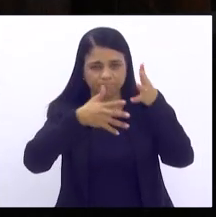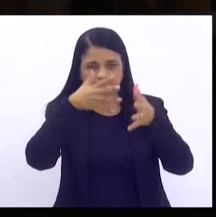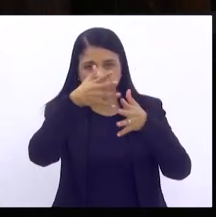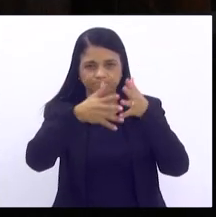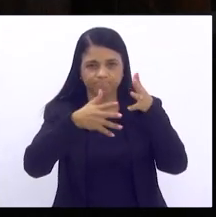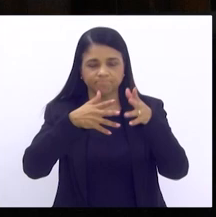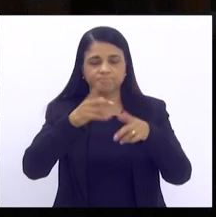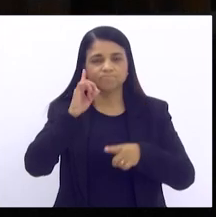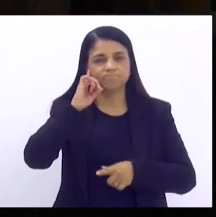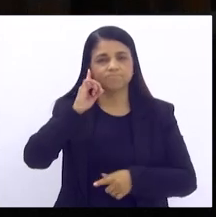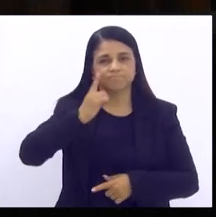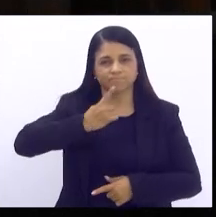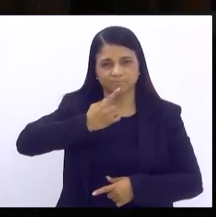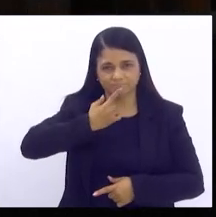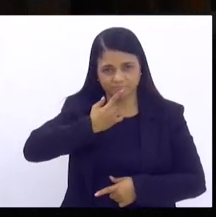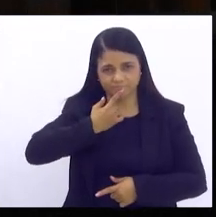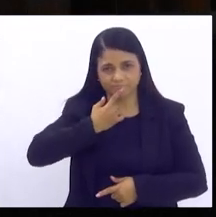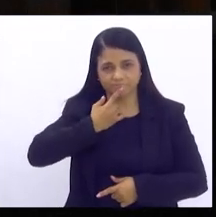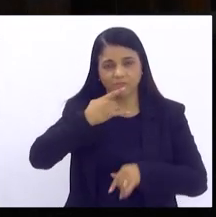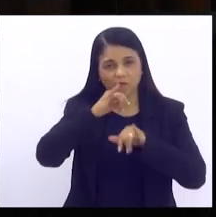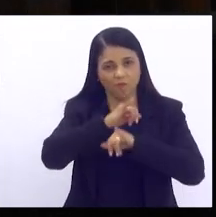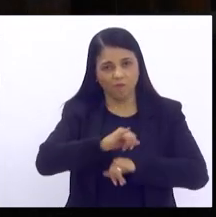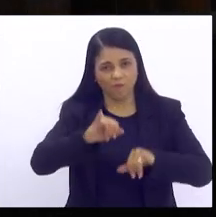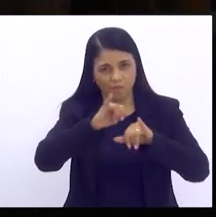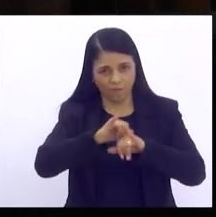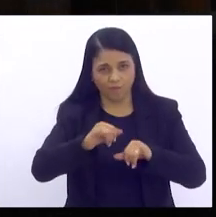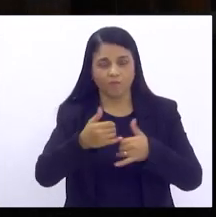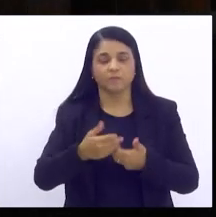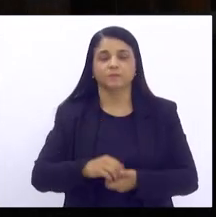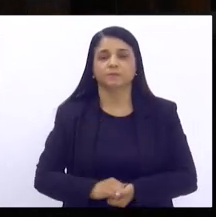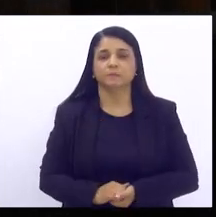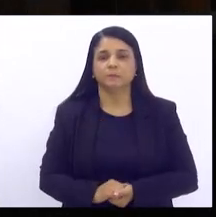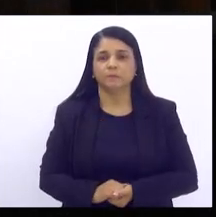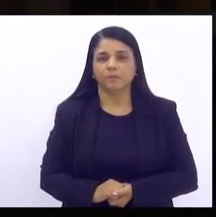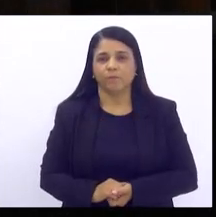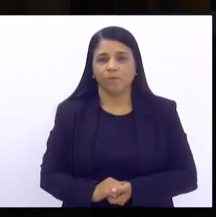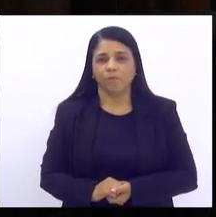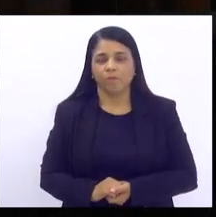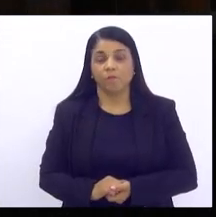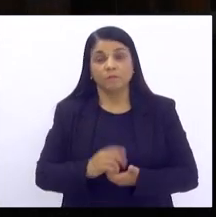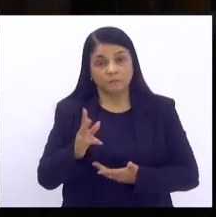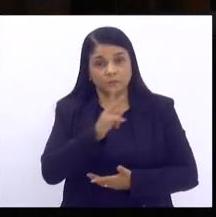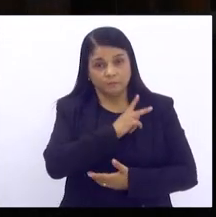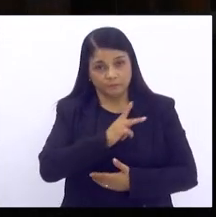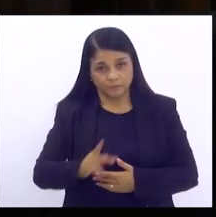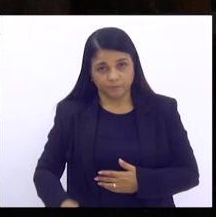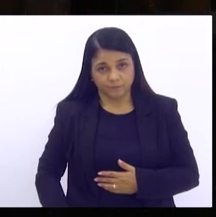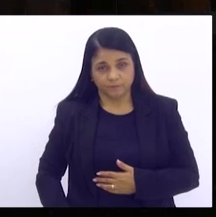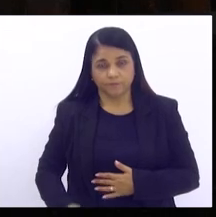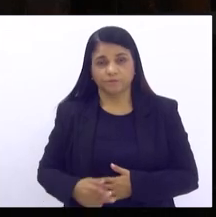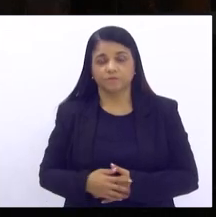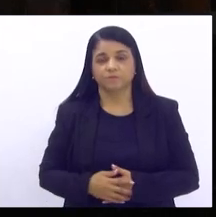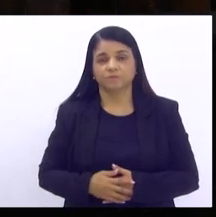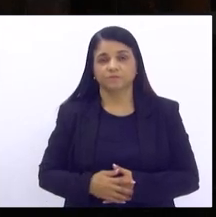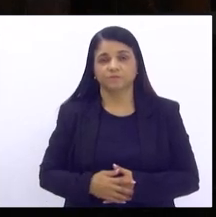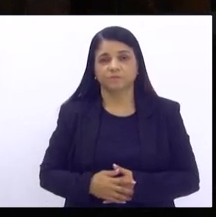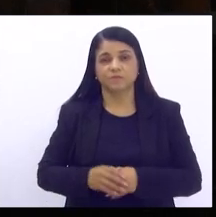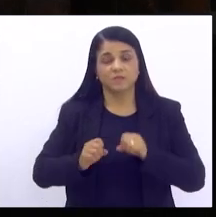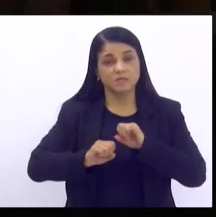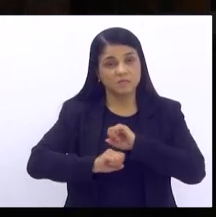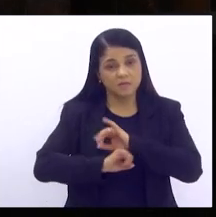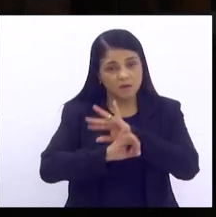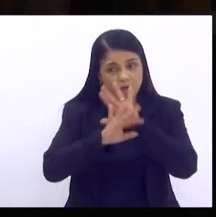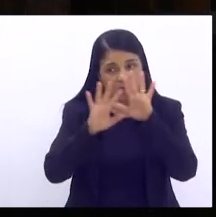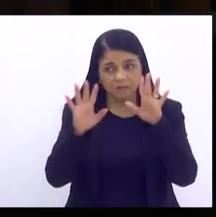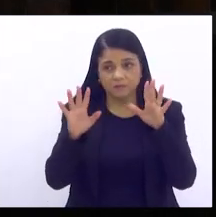aos portadores de deficiência auditiva. Senhor presidente, primeiro um